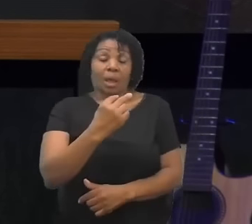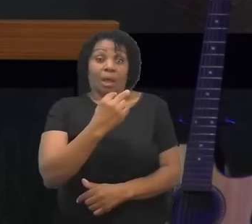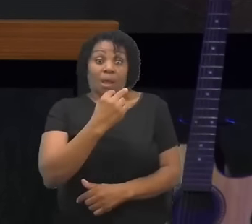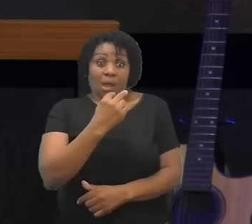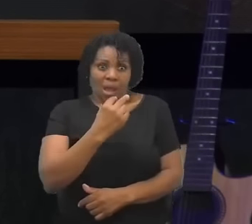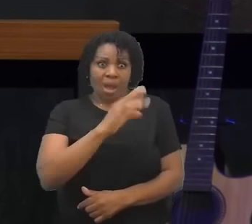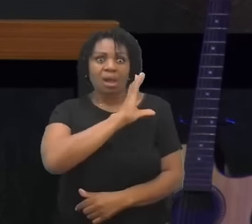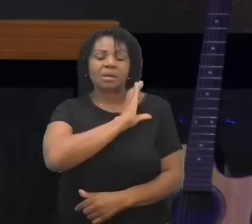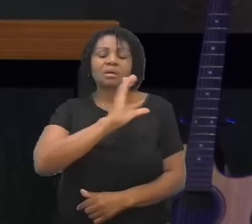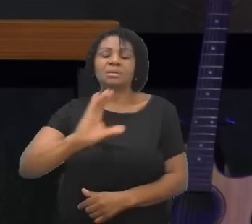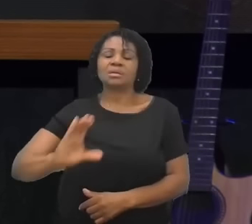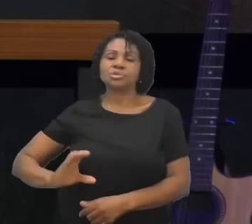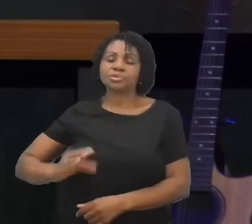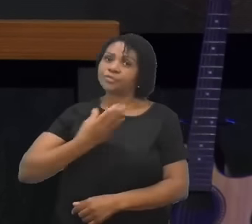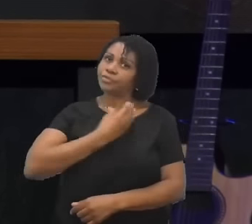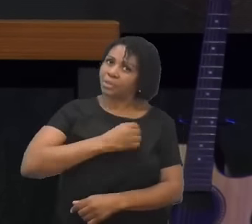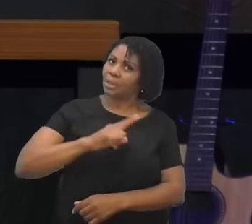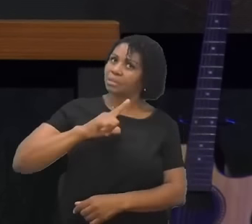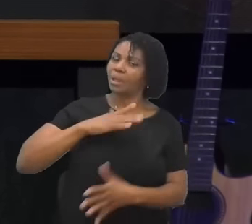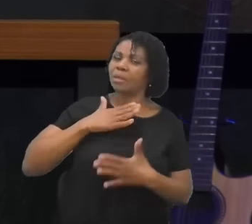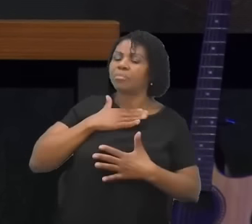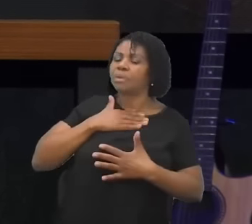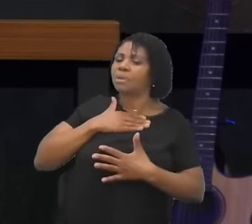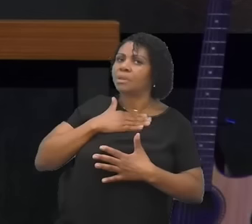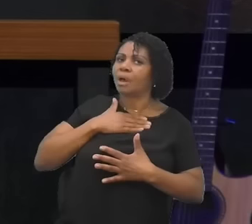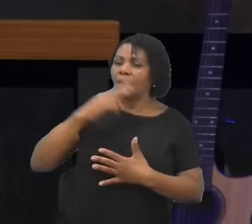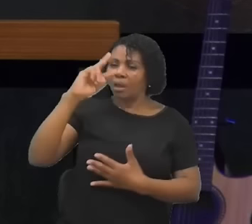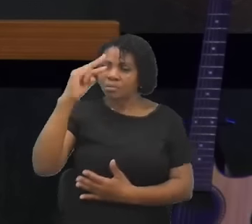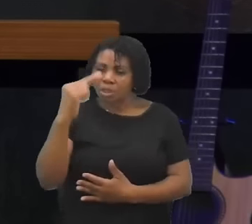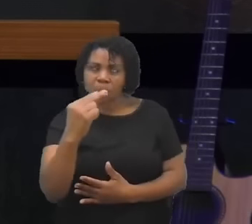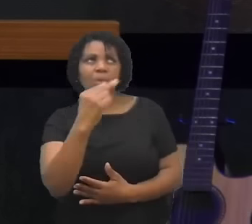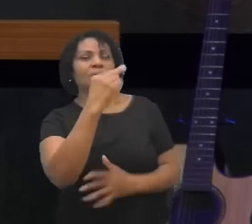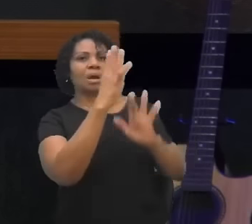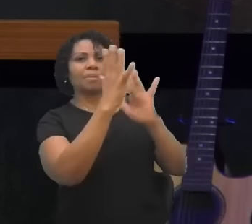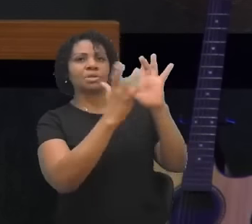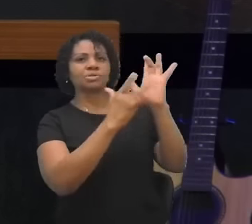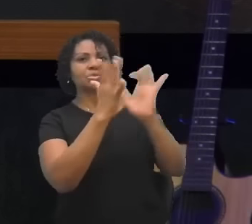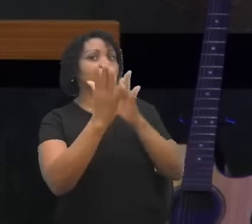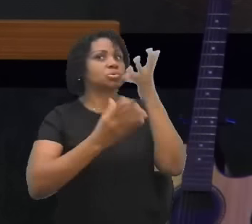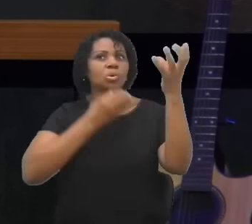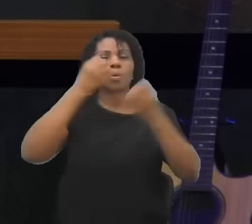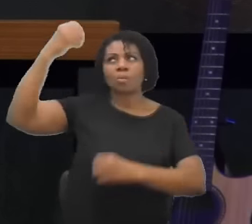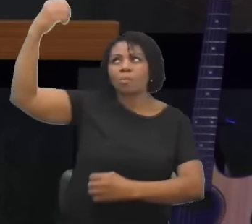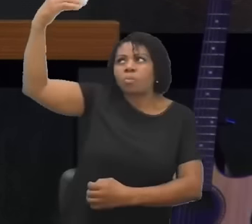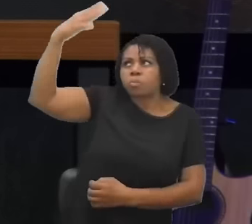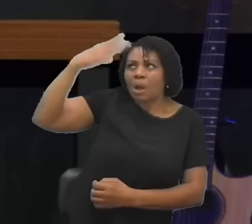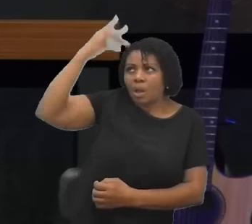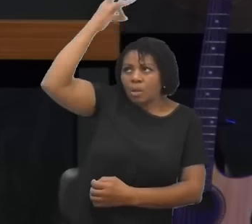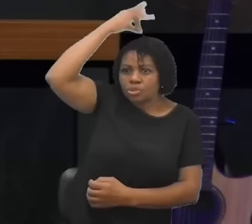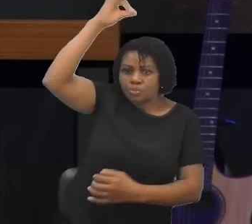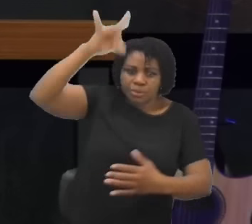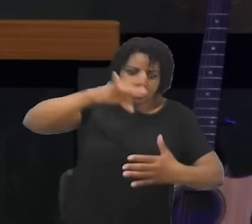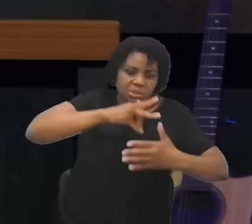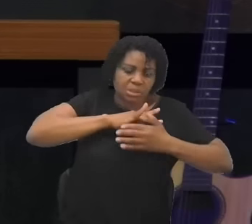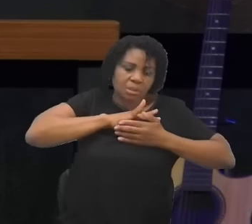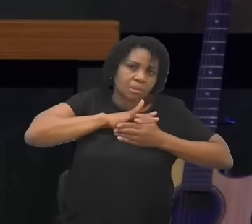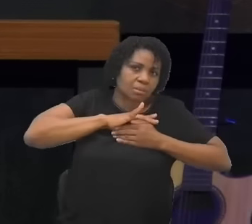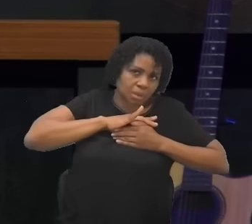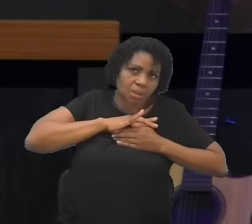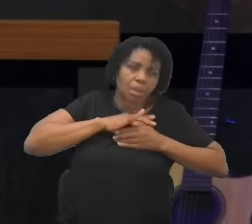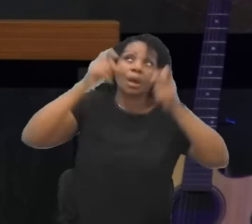que de Cristo em você. Espera aí, eu preciso prestar na luz que está em mim. Como é que está a luz que está em mim? Está apagada? Como eu